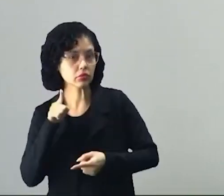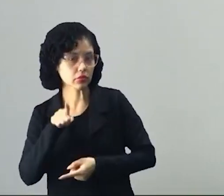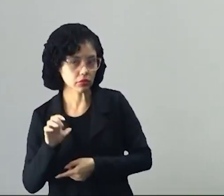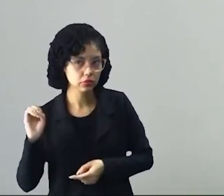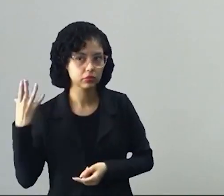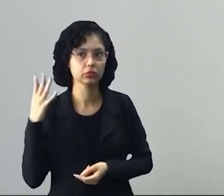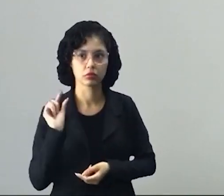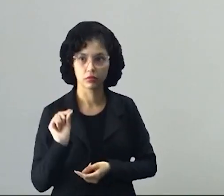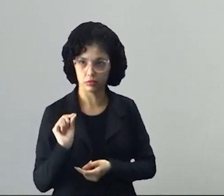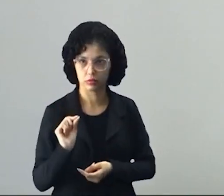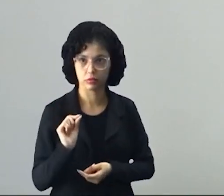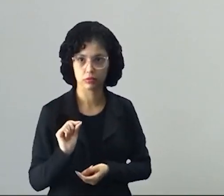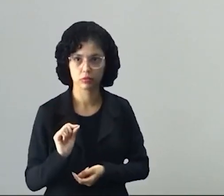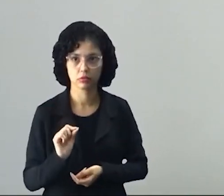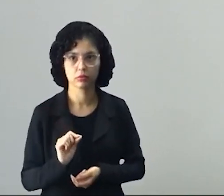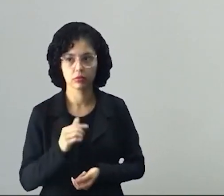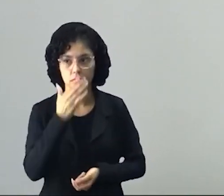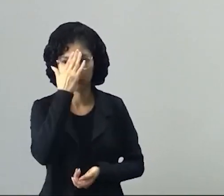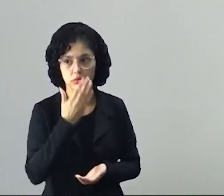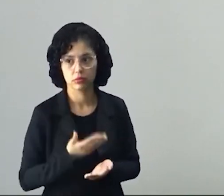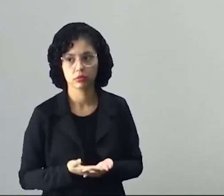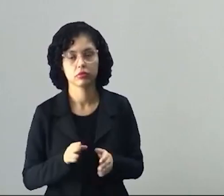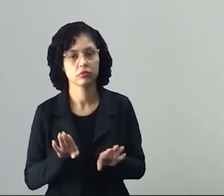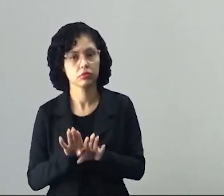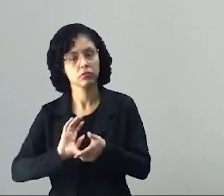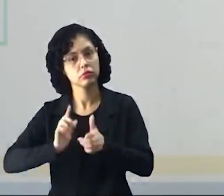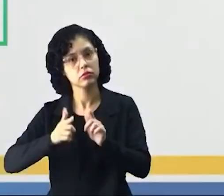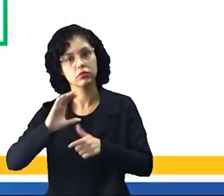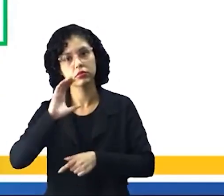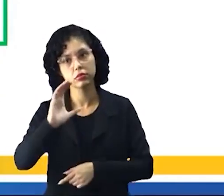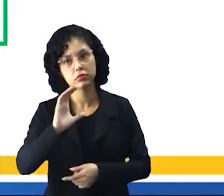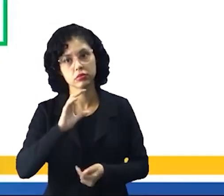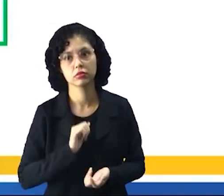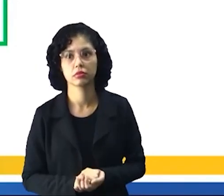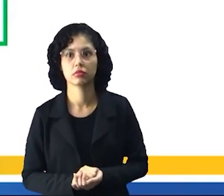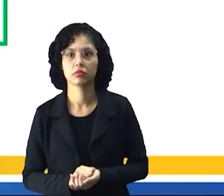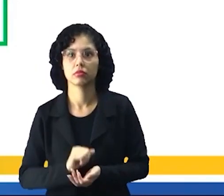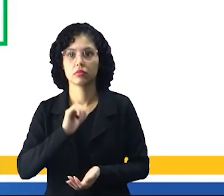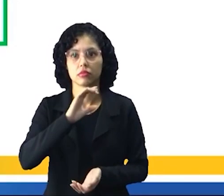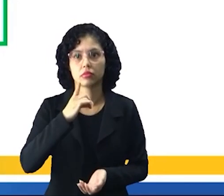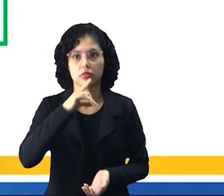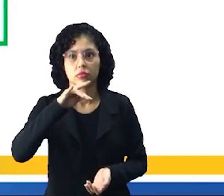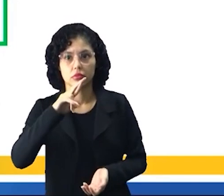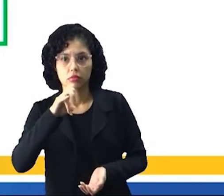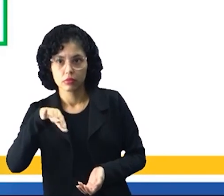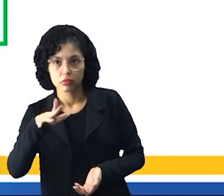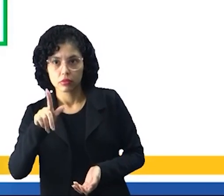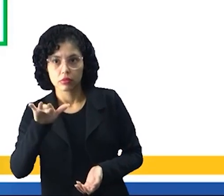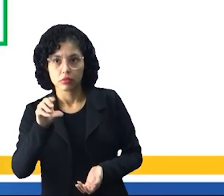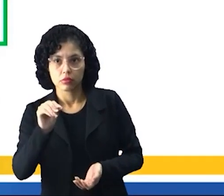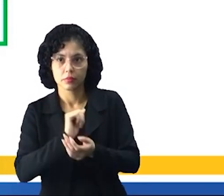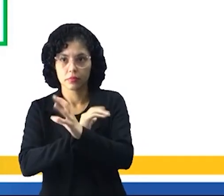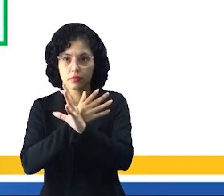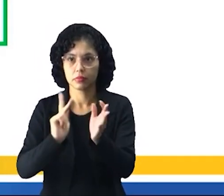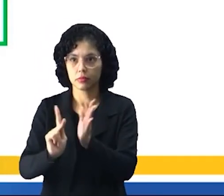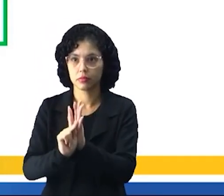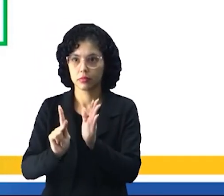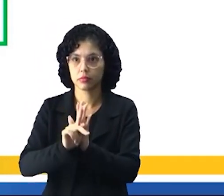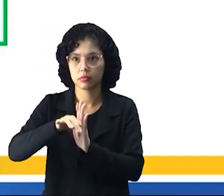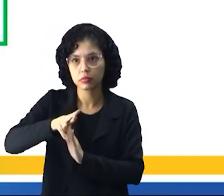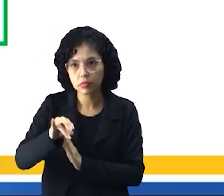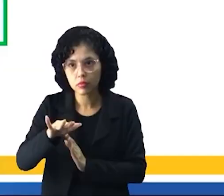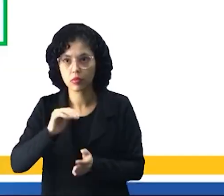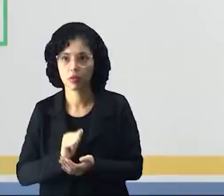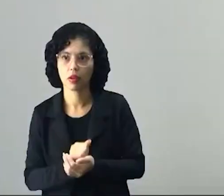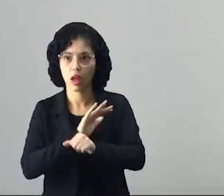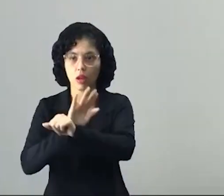nesse caso, acredito que a alternativa correta é a letra C, um exoesqueleto constituído de